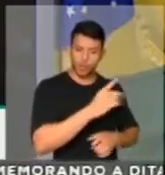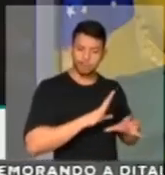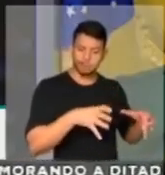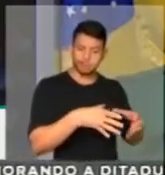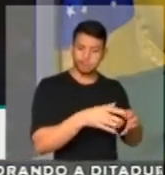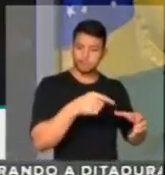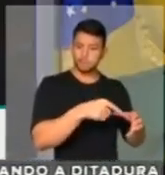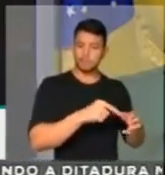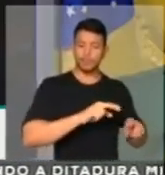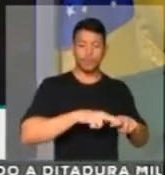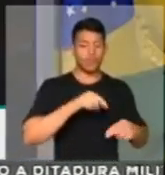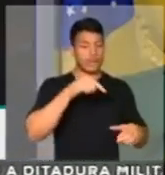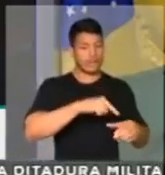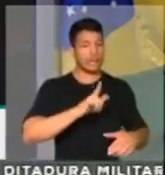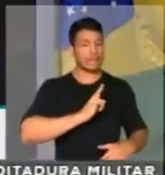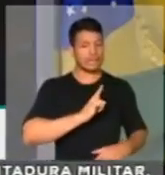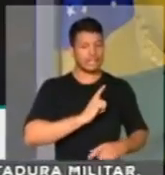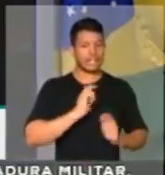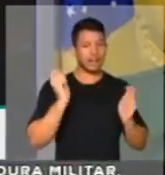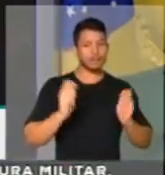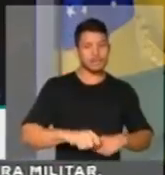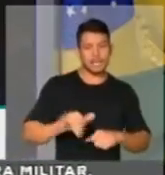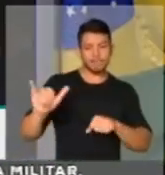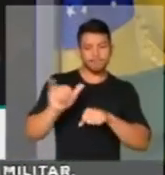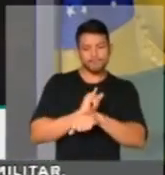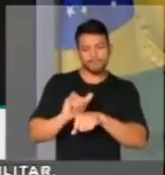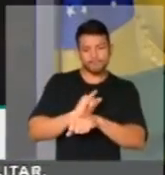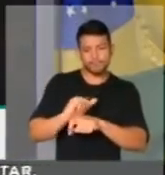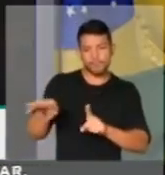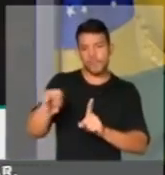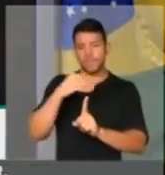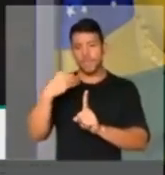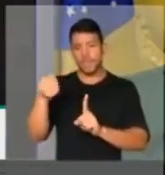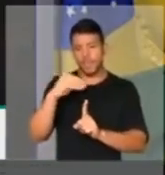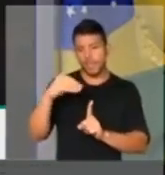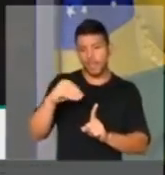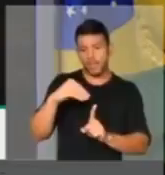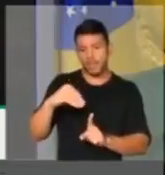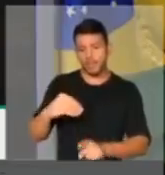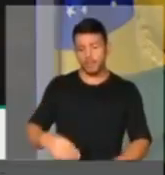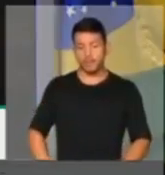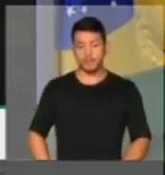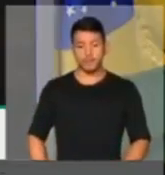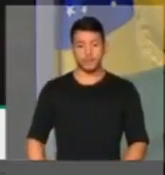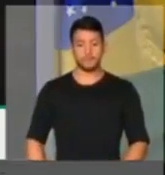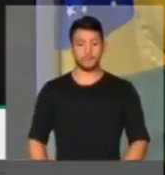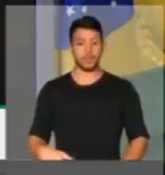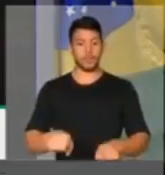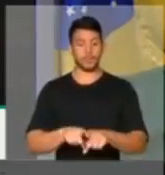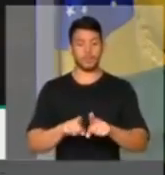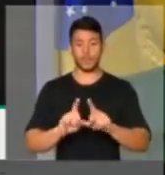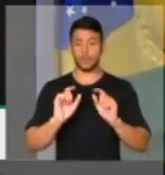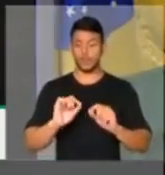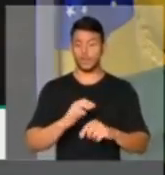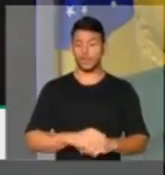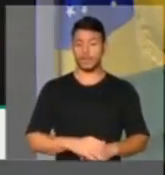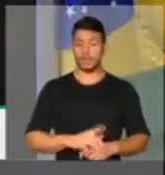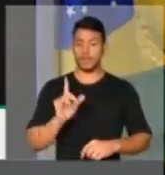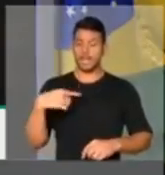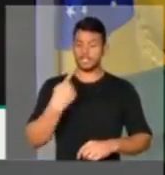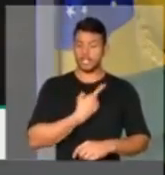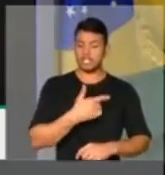setor tem um lobby poderoso aqui dentro dessa casa. Isso sem falar que a nossa política de subsídios é absolutamente